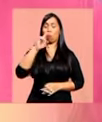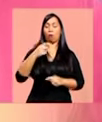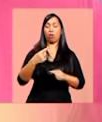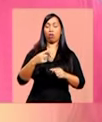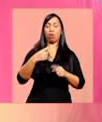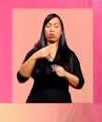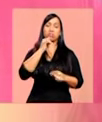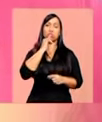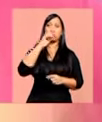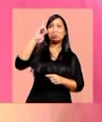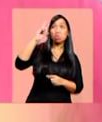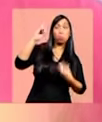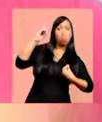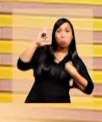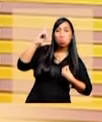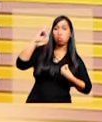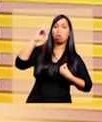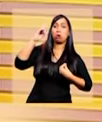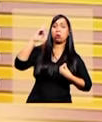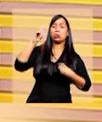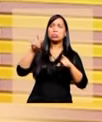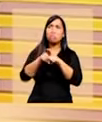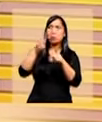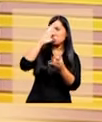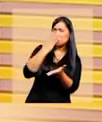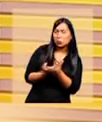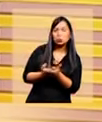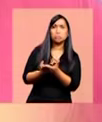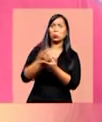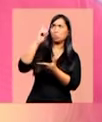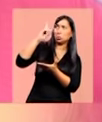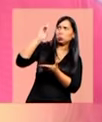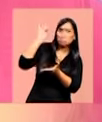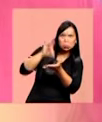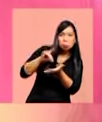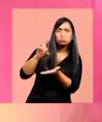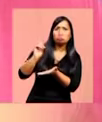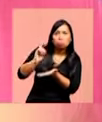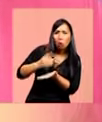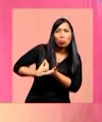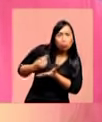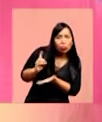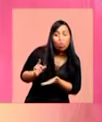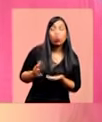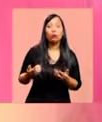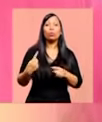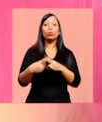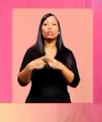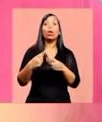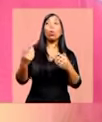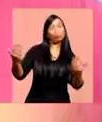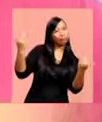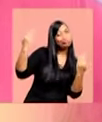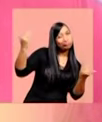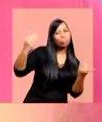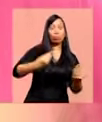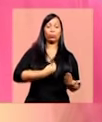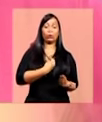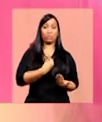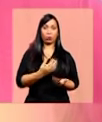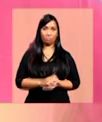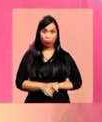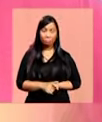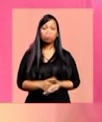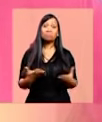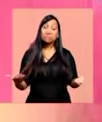tenha fé que Deus não exista. Não porque eu acredito piamente que ele não existe. Sim. Mas sim porque eu duvido da existência. E eu